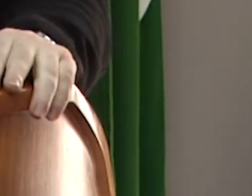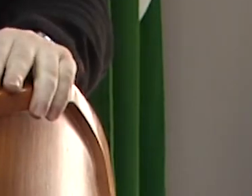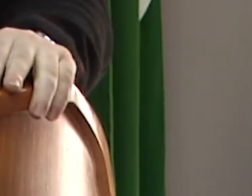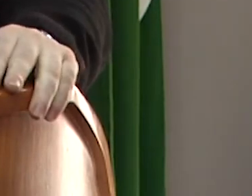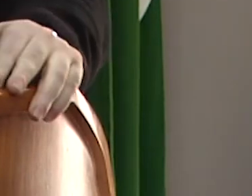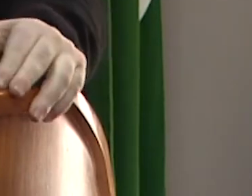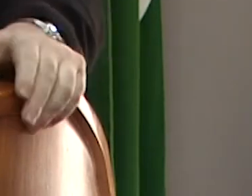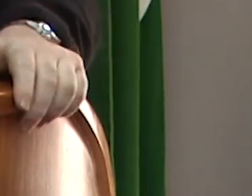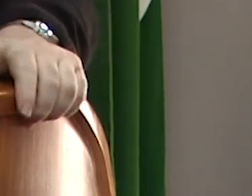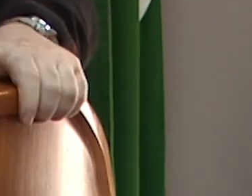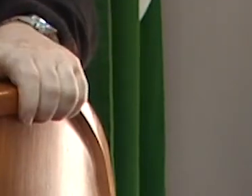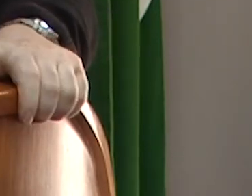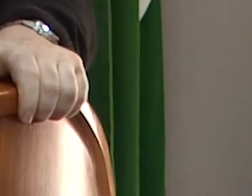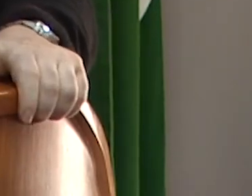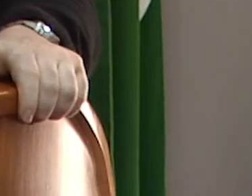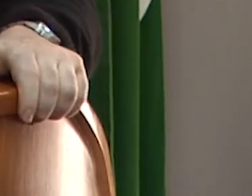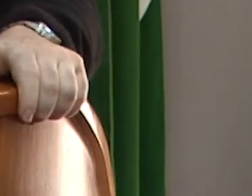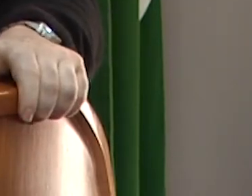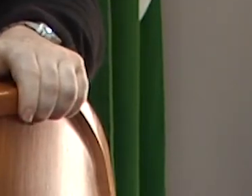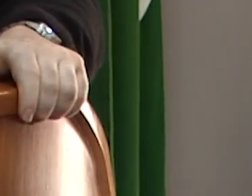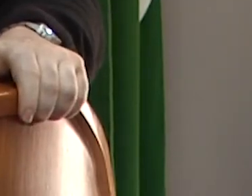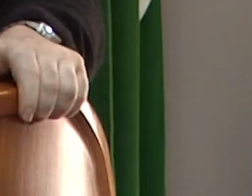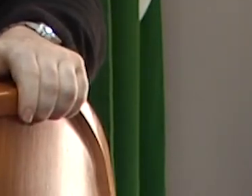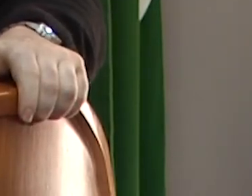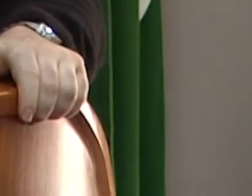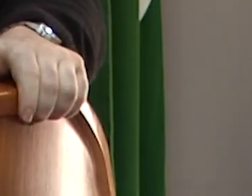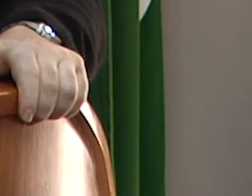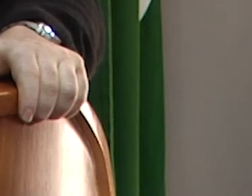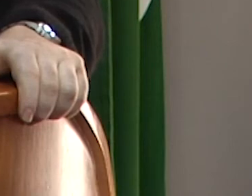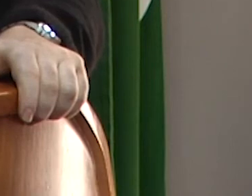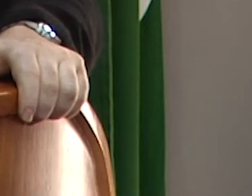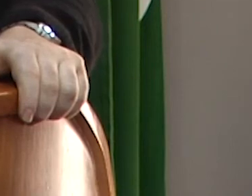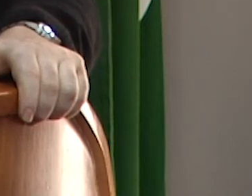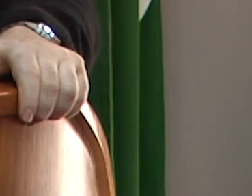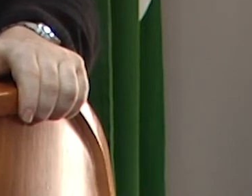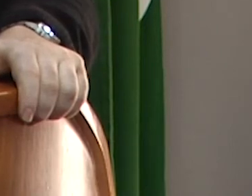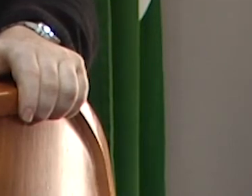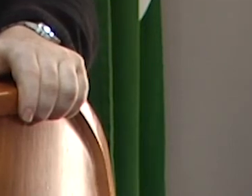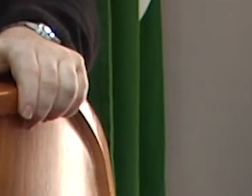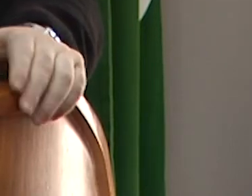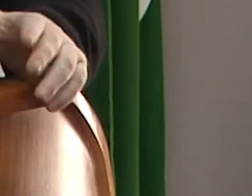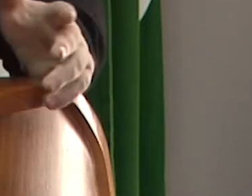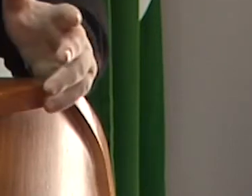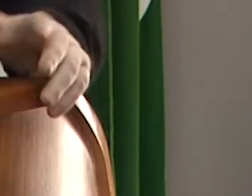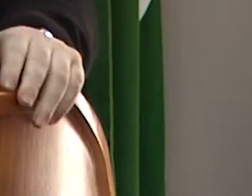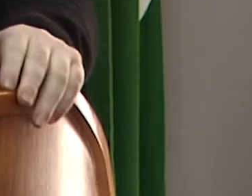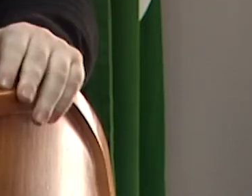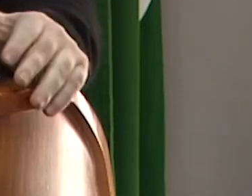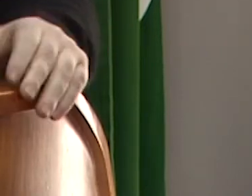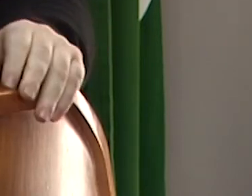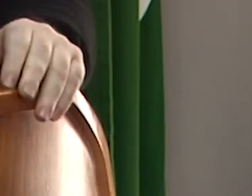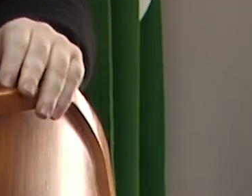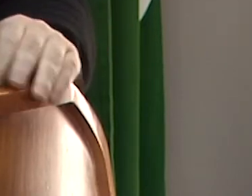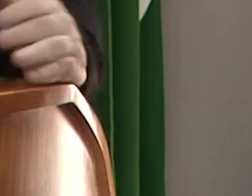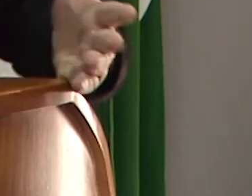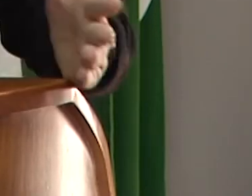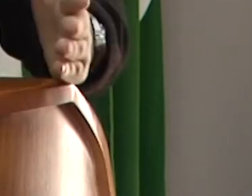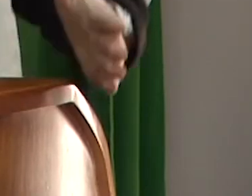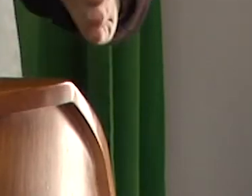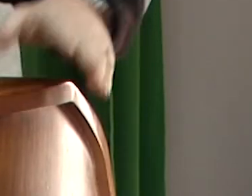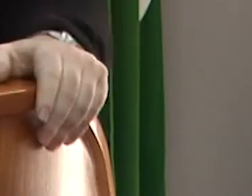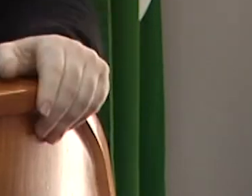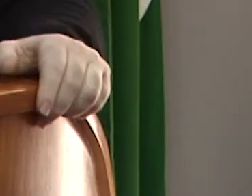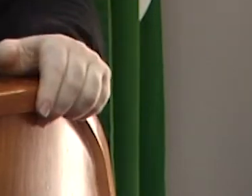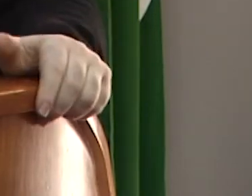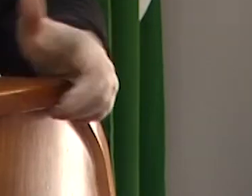que fosse, com serviços públicos de qualidade, com desenvolvimento, com pessoas vivendo